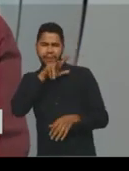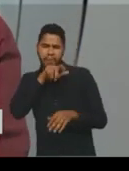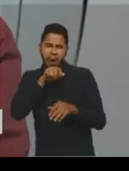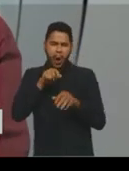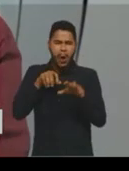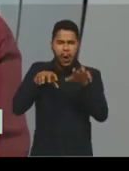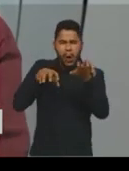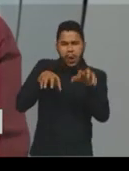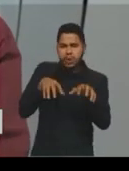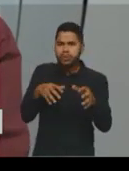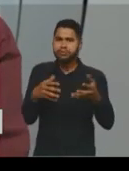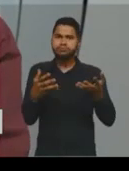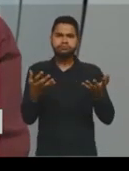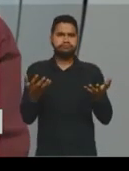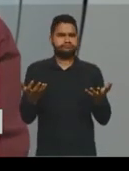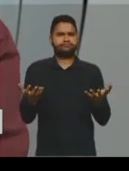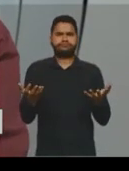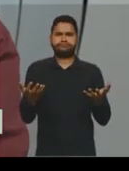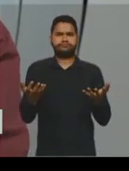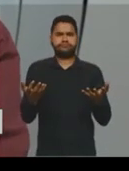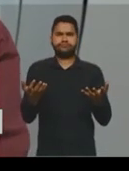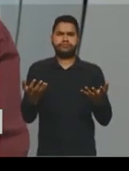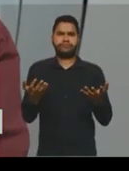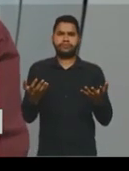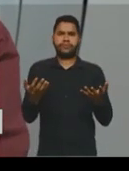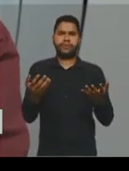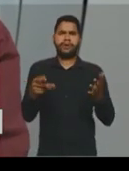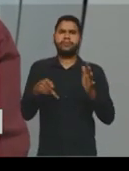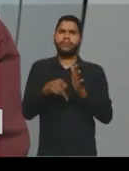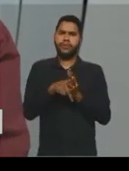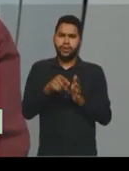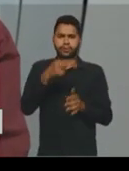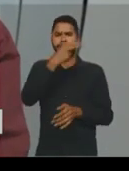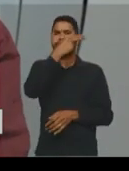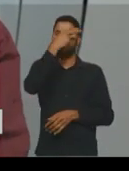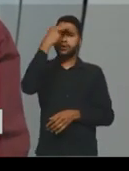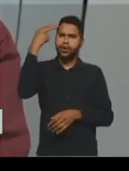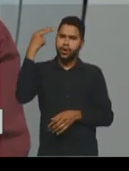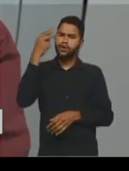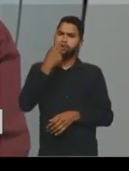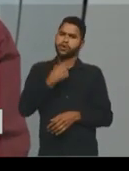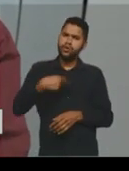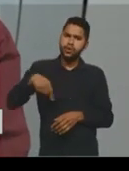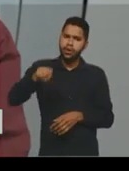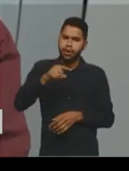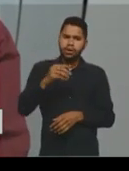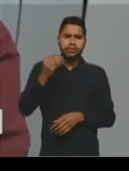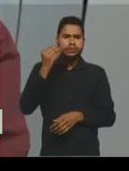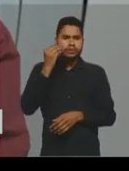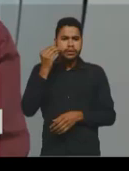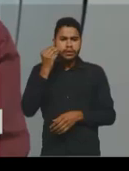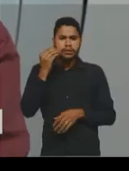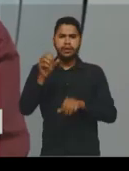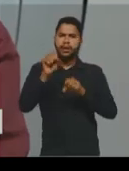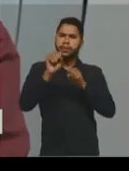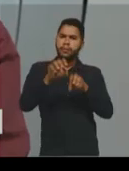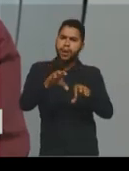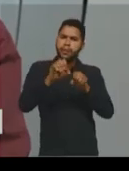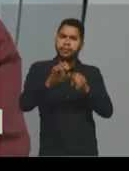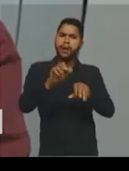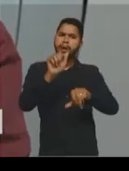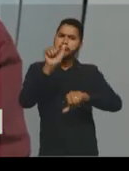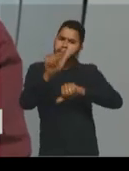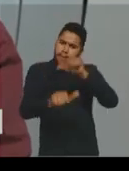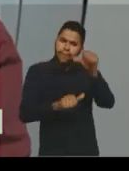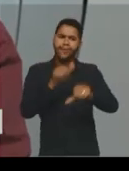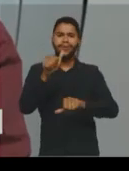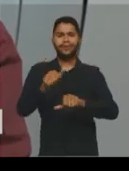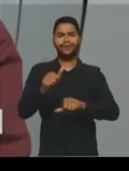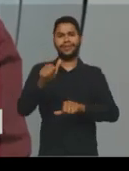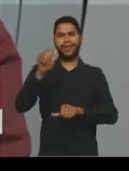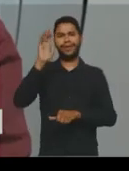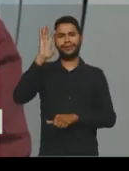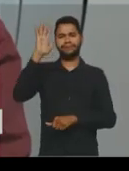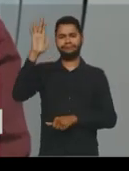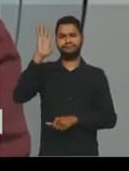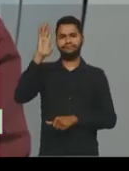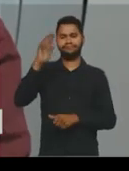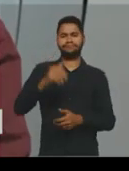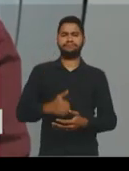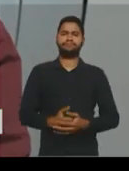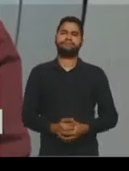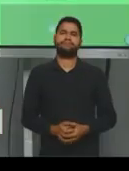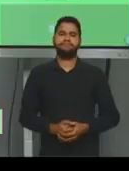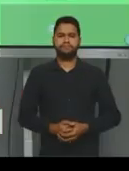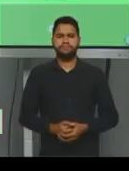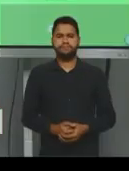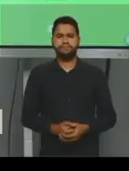Então, é a vítima do estereótipo e cabe a nós, educadores, desconstruir esse